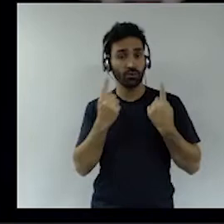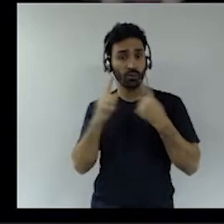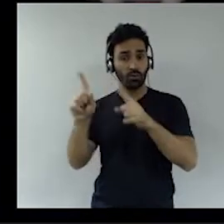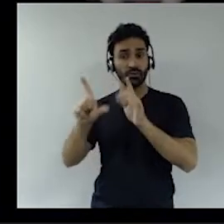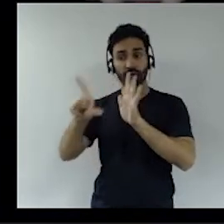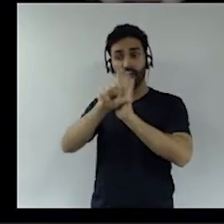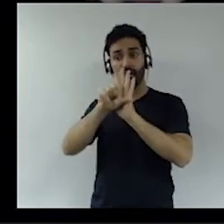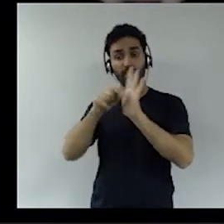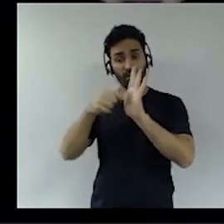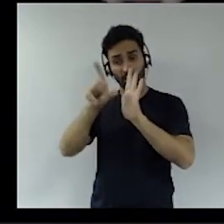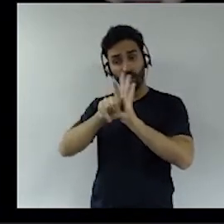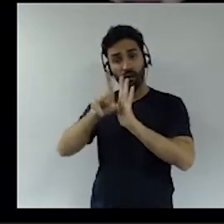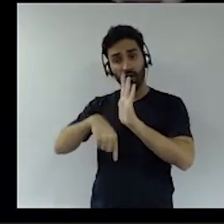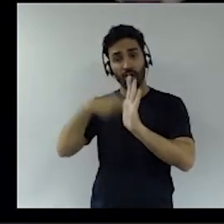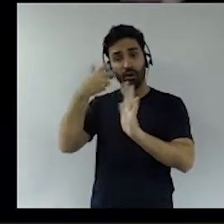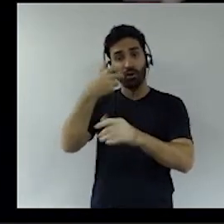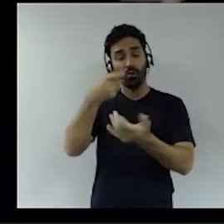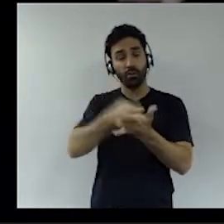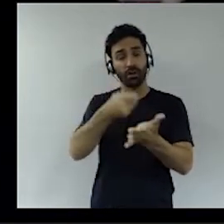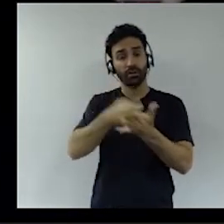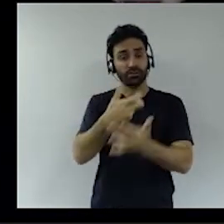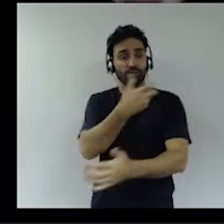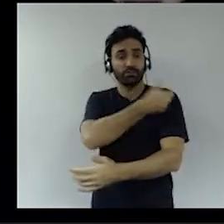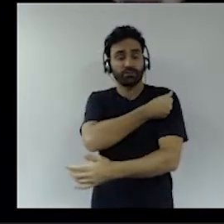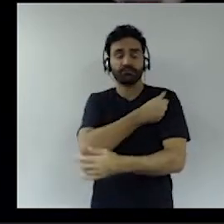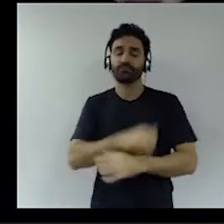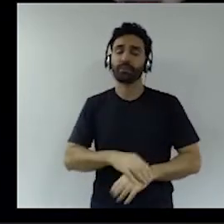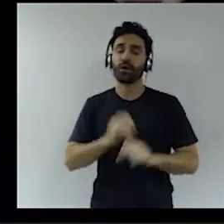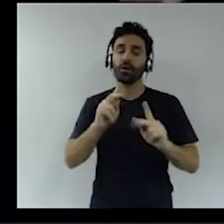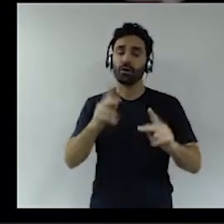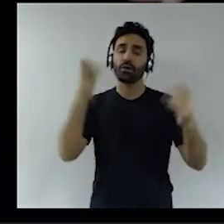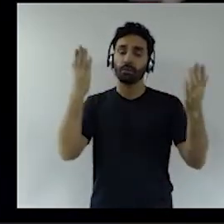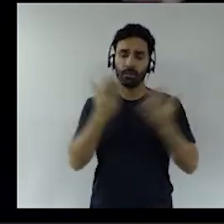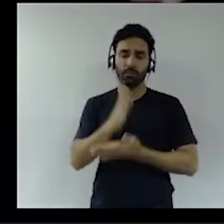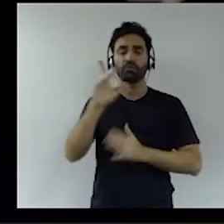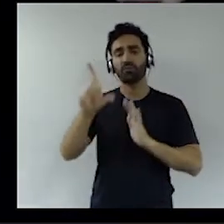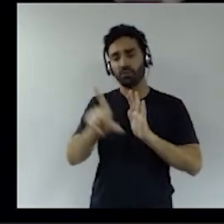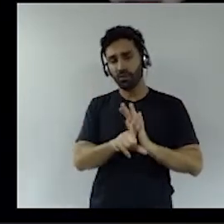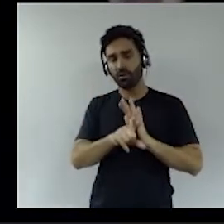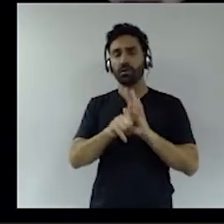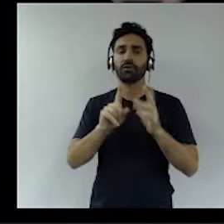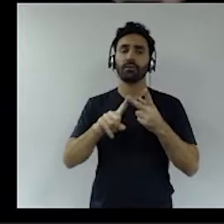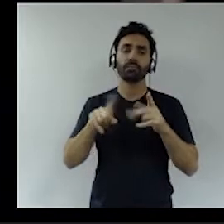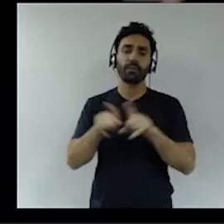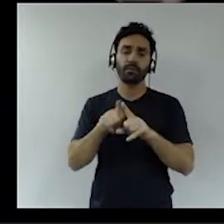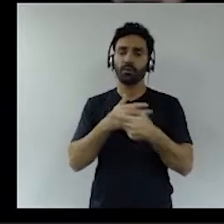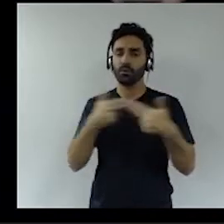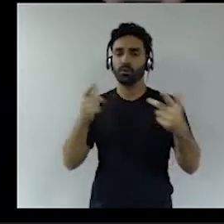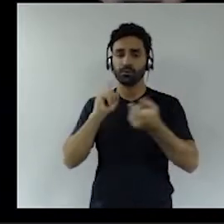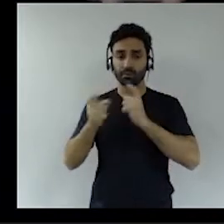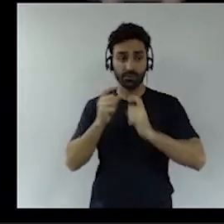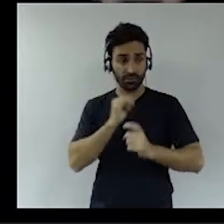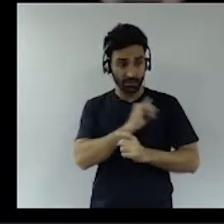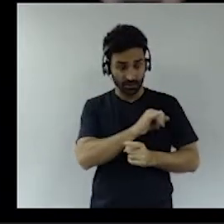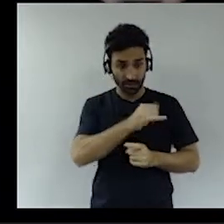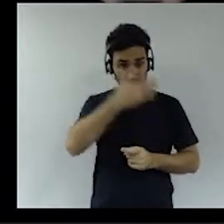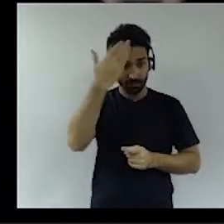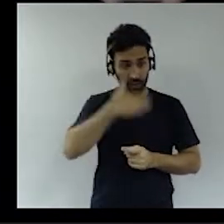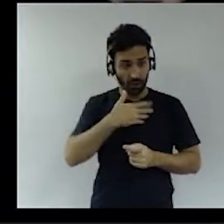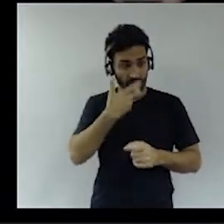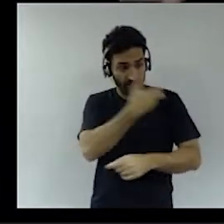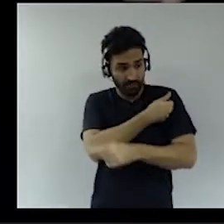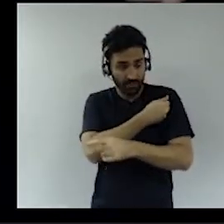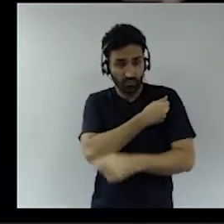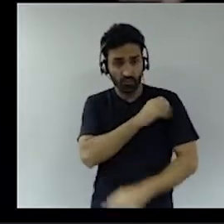a vacinação da varíola. E quando ela, enfim, foi regulamentada, e com medidas administrativas, dizendo que quem não comprovasse a